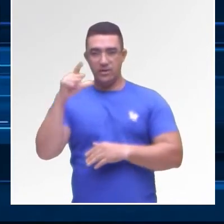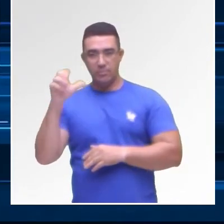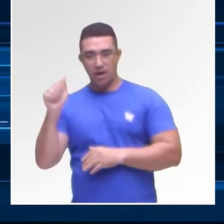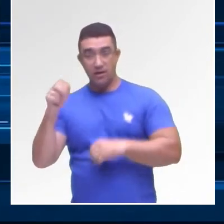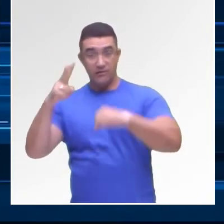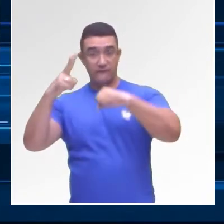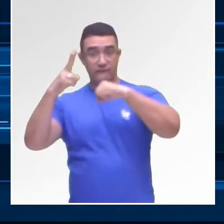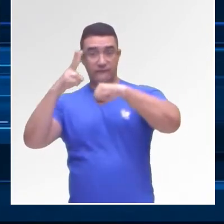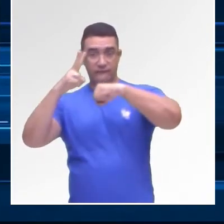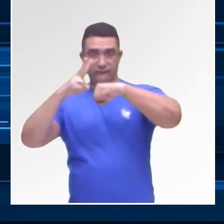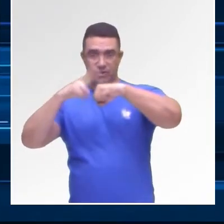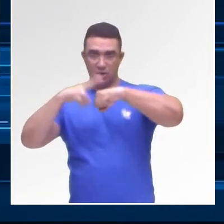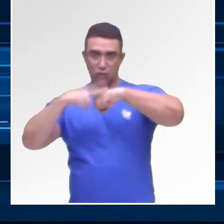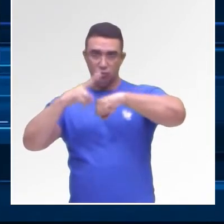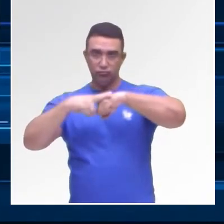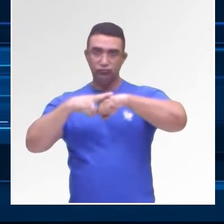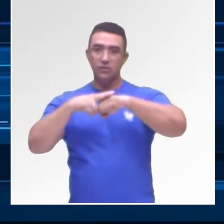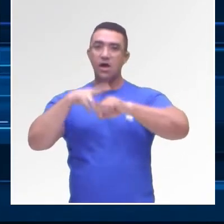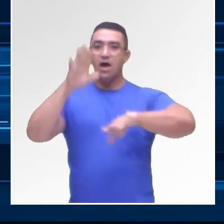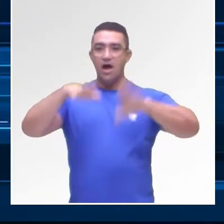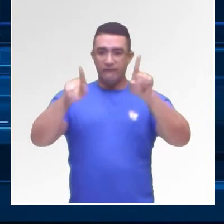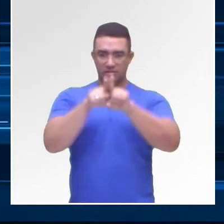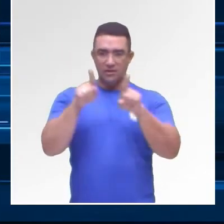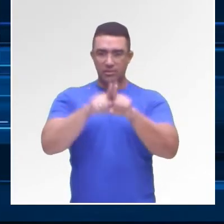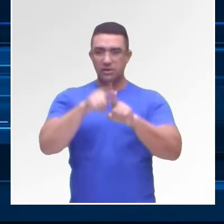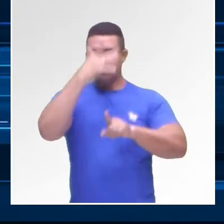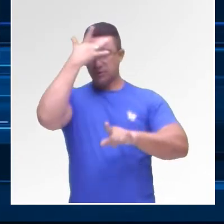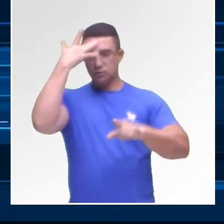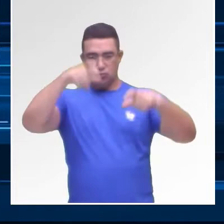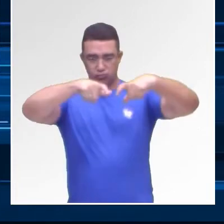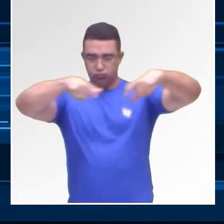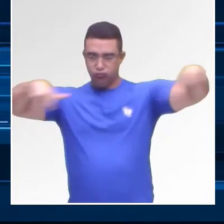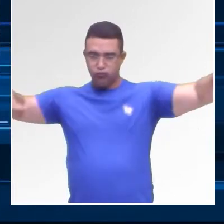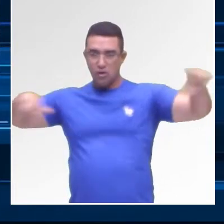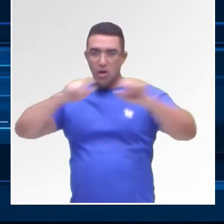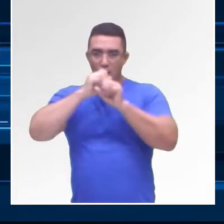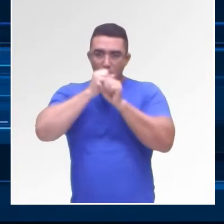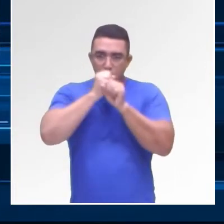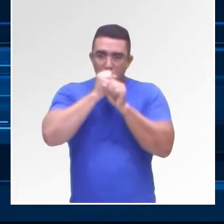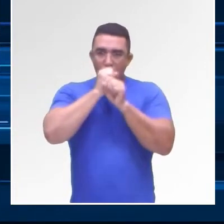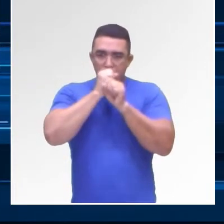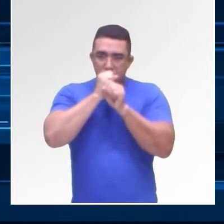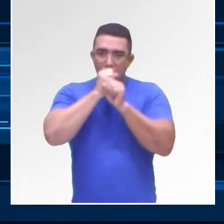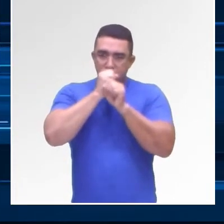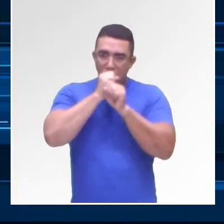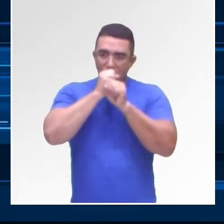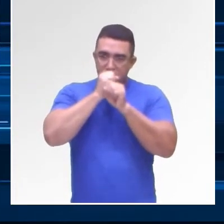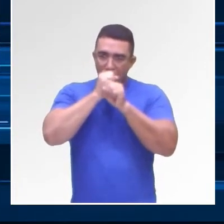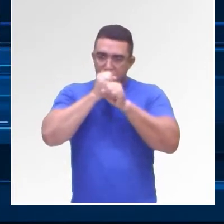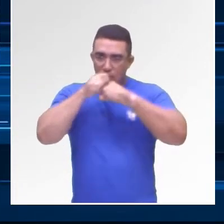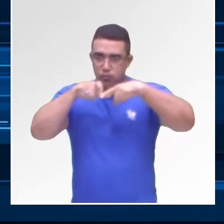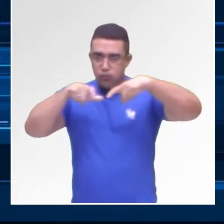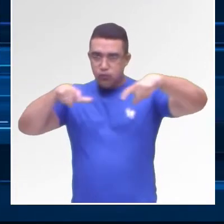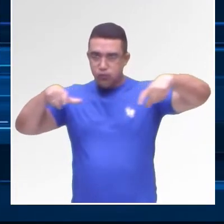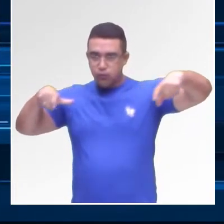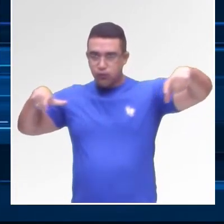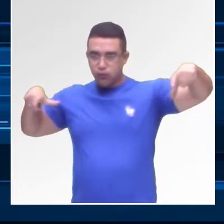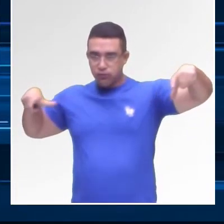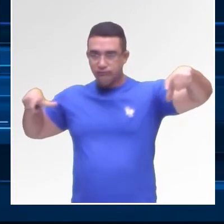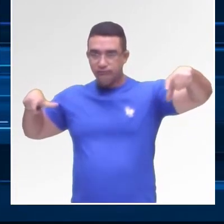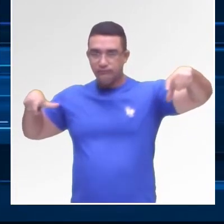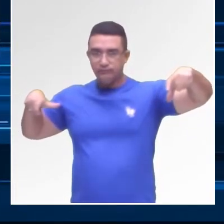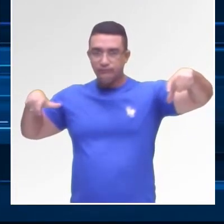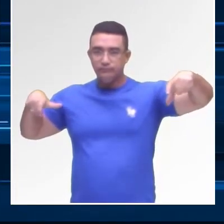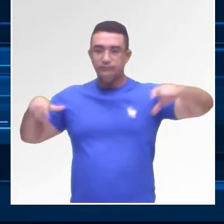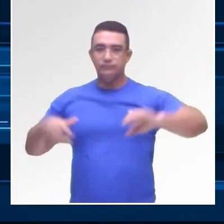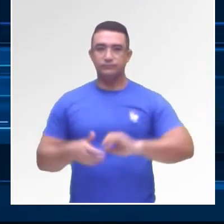mesmo inflável, numa espécie de emborrachado, né? mais denso.